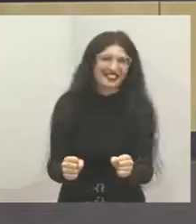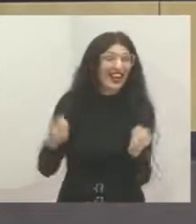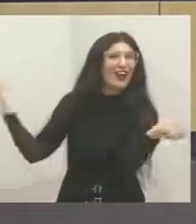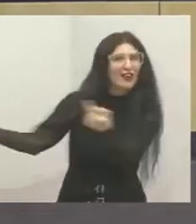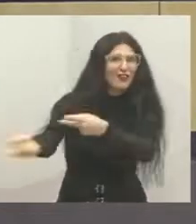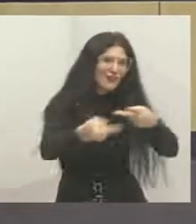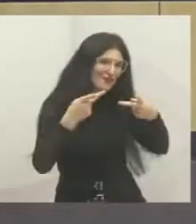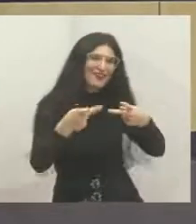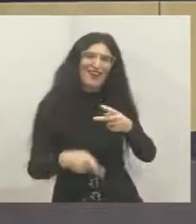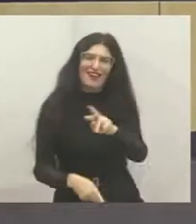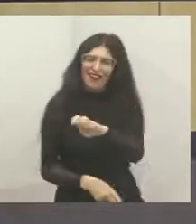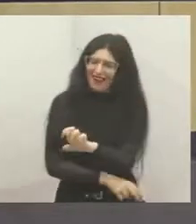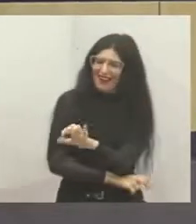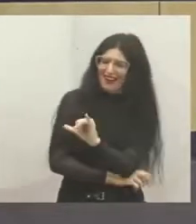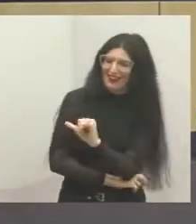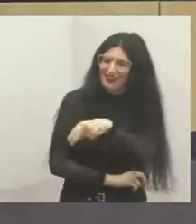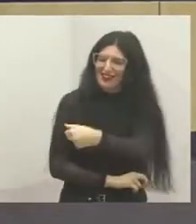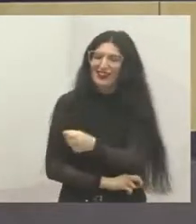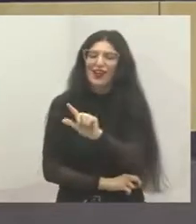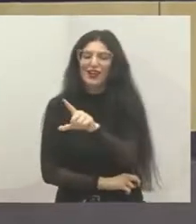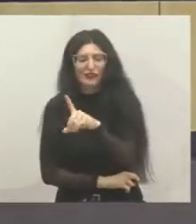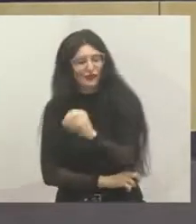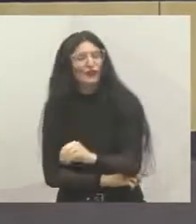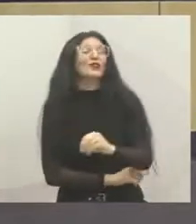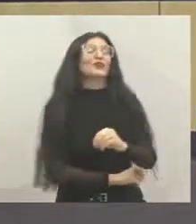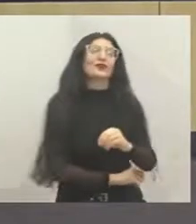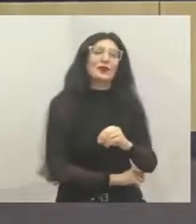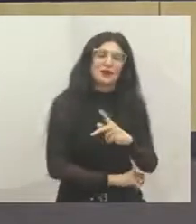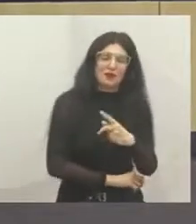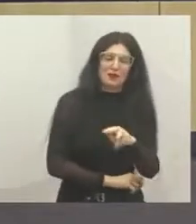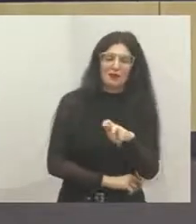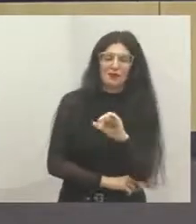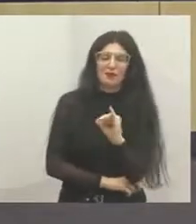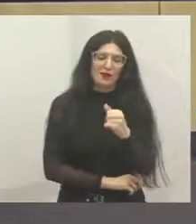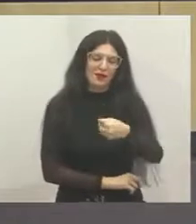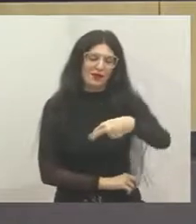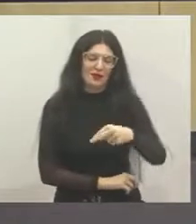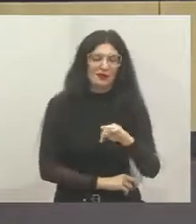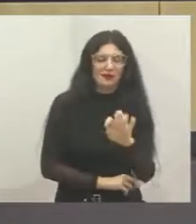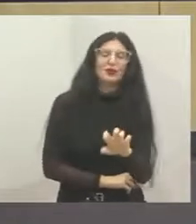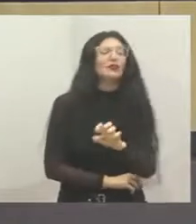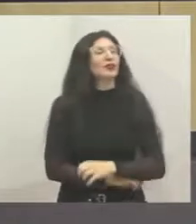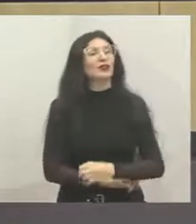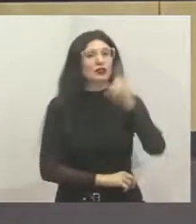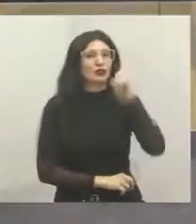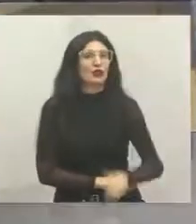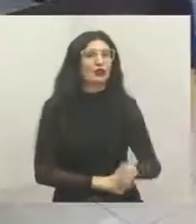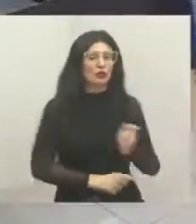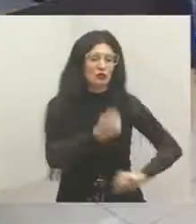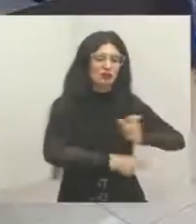Convido o senhor Reinaldo Priante, diretor de Finanças, para iniciar a sua apresentação. Boa noite.